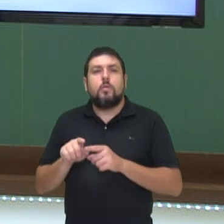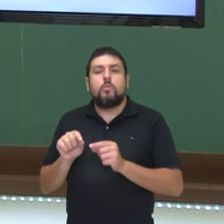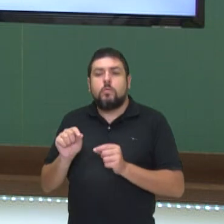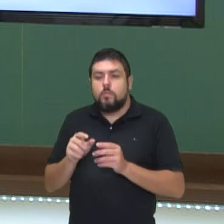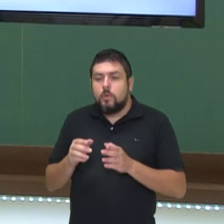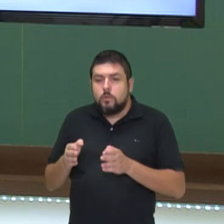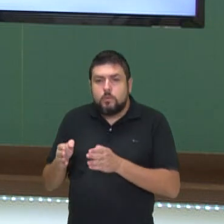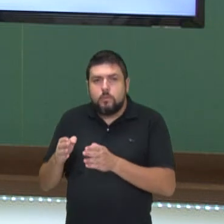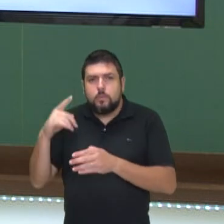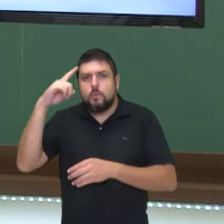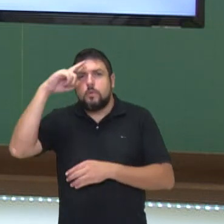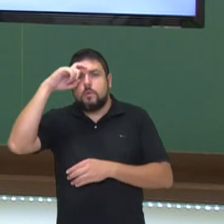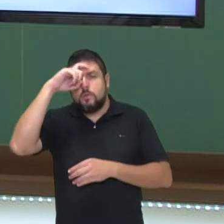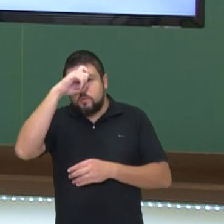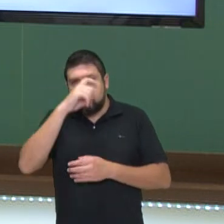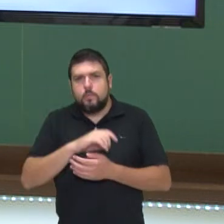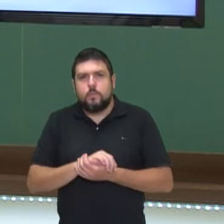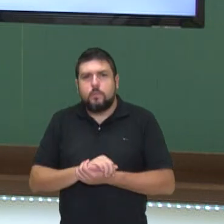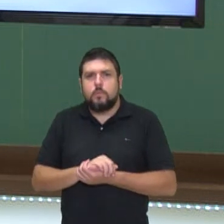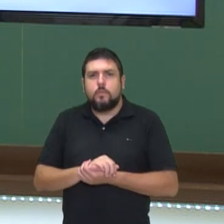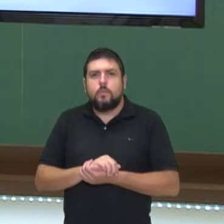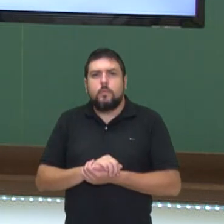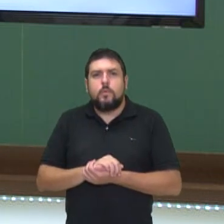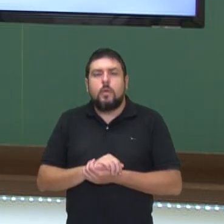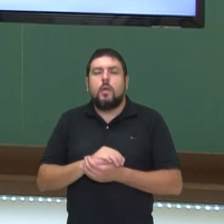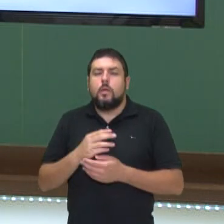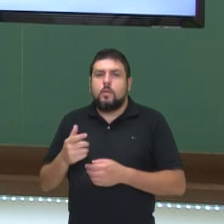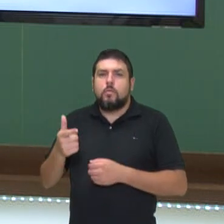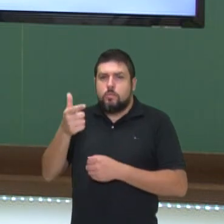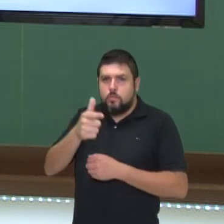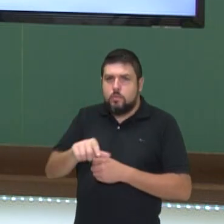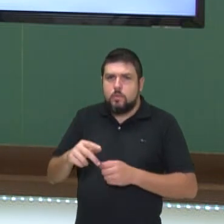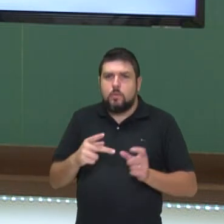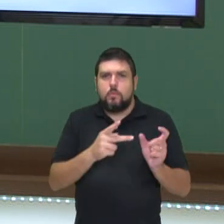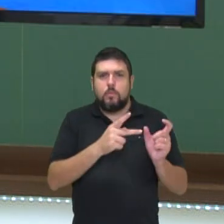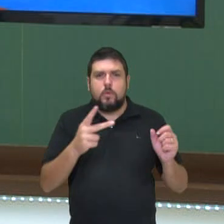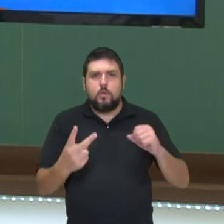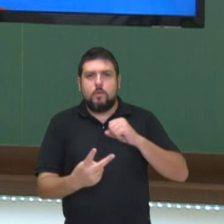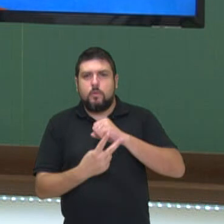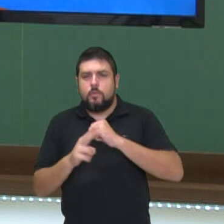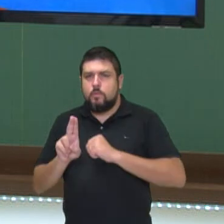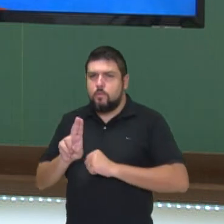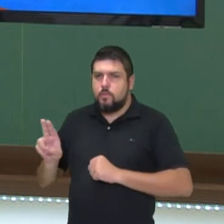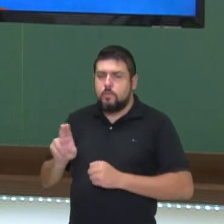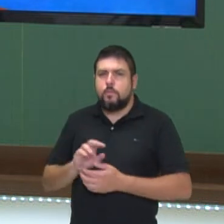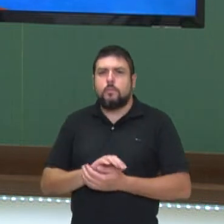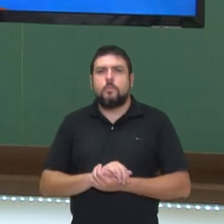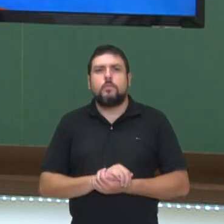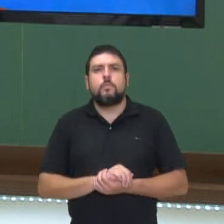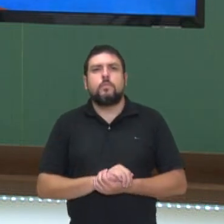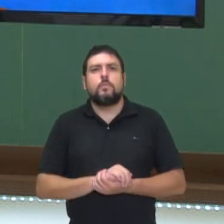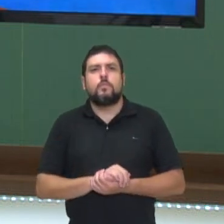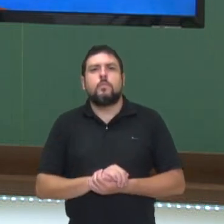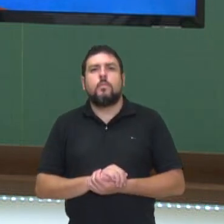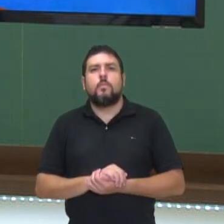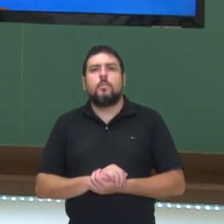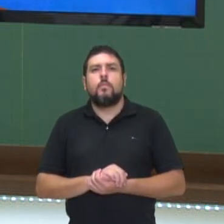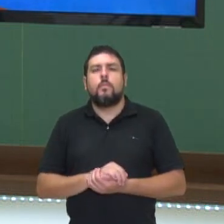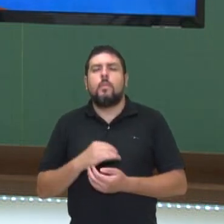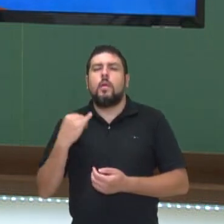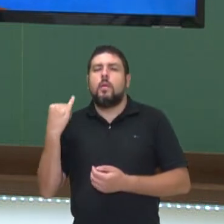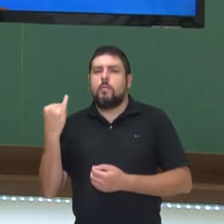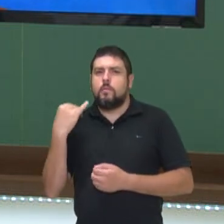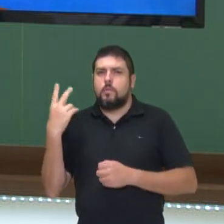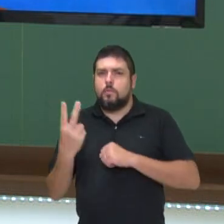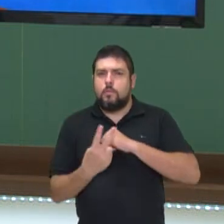caminho, difícil, 2 núcleos de novo, predicado verbo nominal. Importante o verbo nominal para a construção